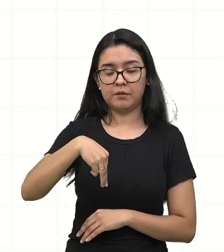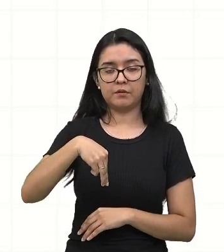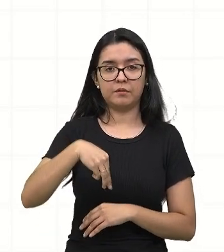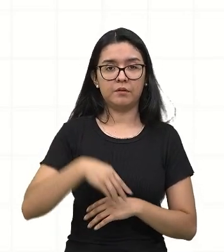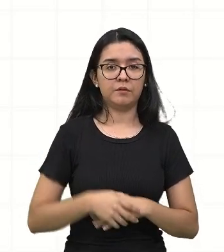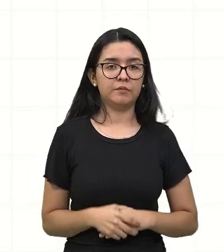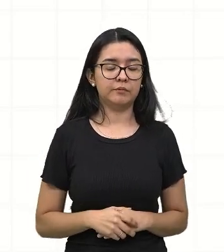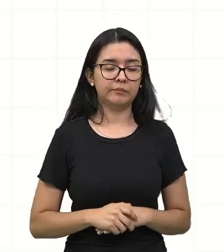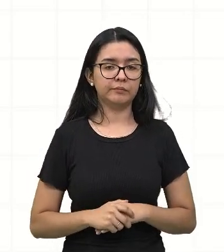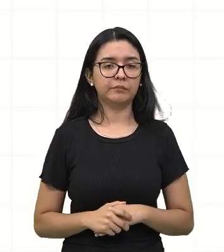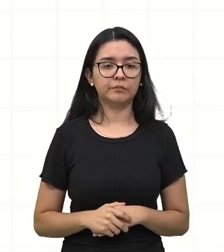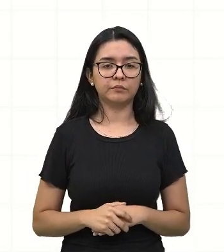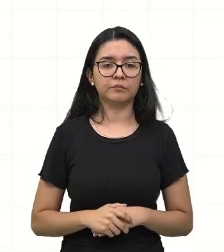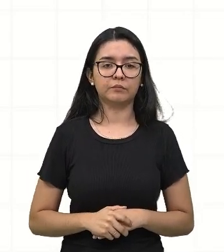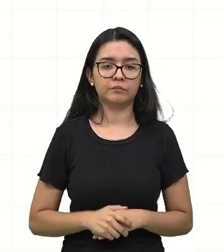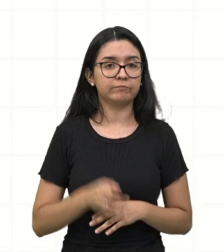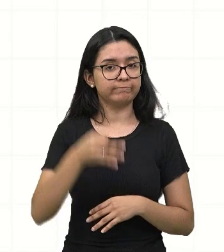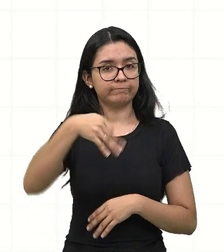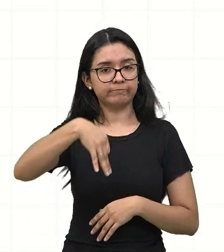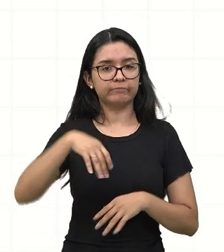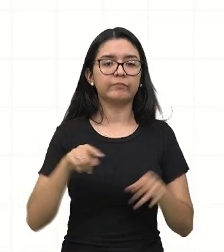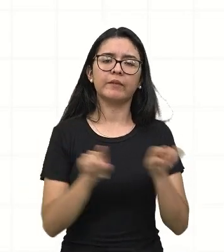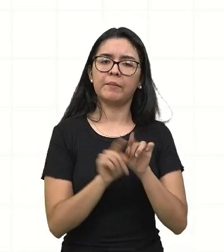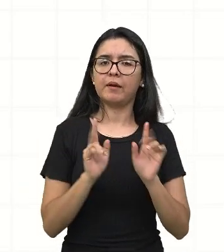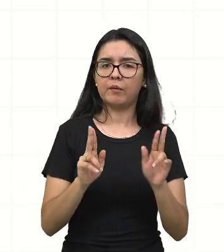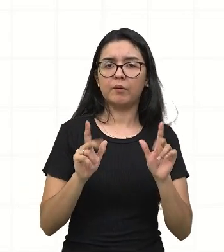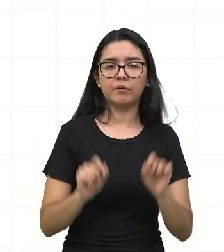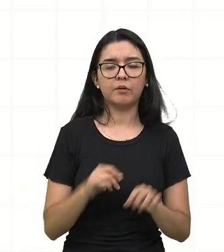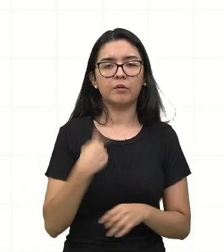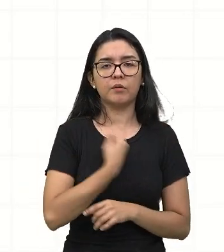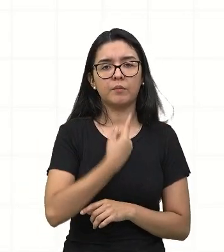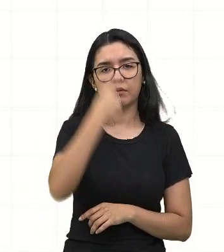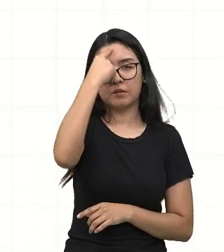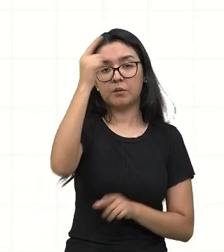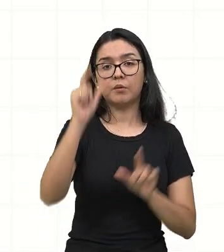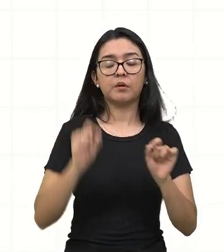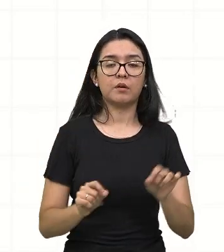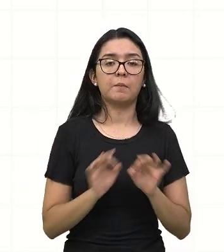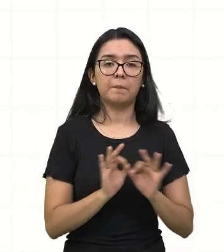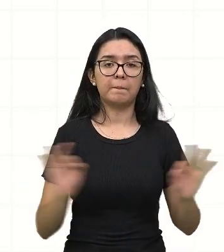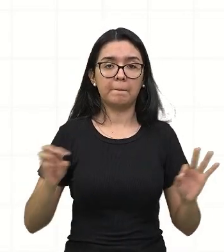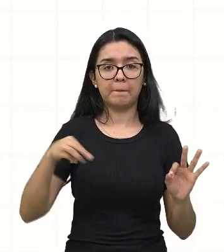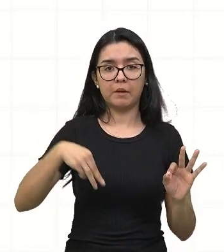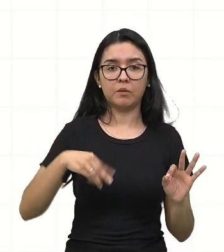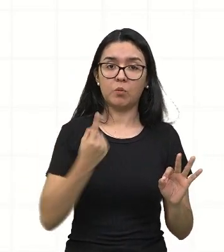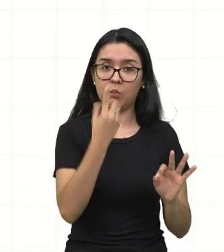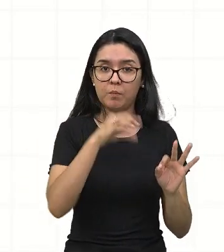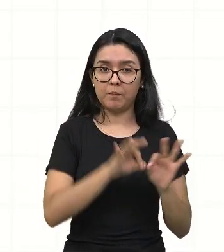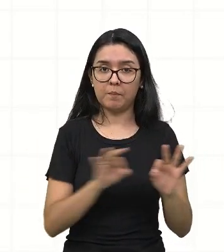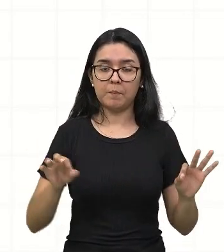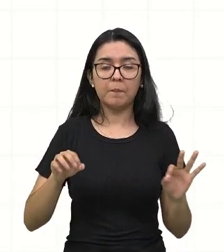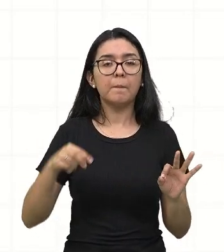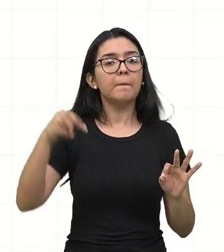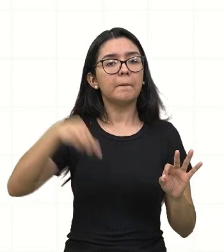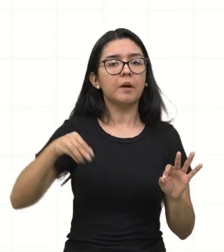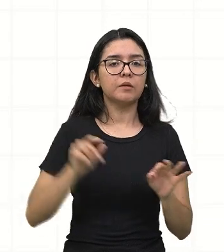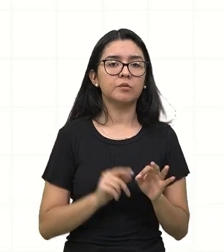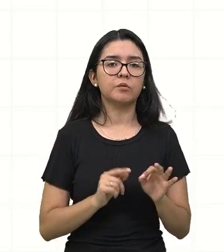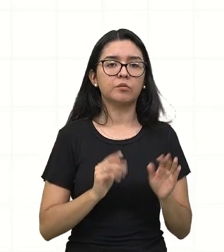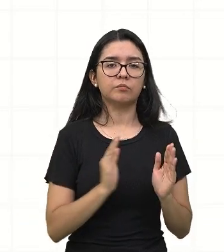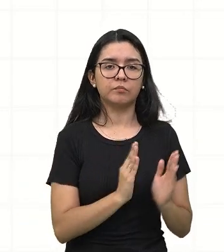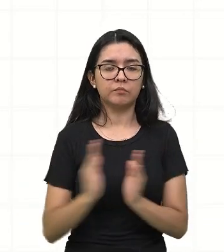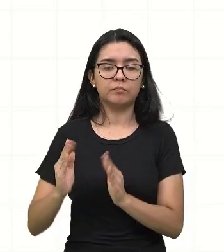0,001 metros, certo? Que é a mesma coisa que a gente pensar em 1 metro dividido